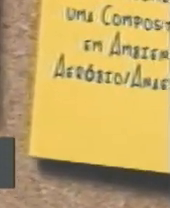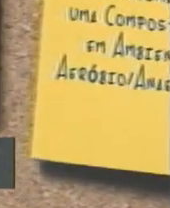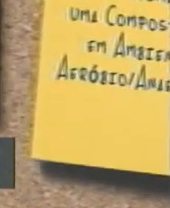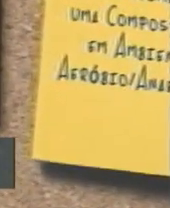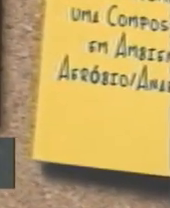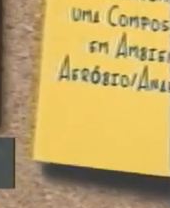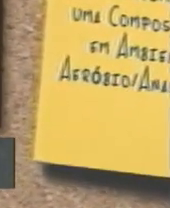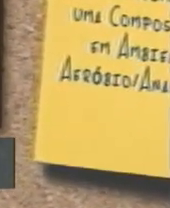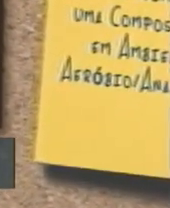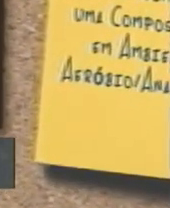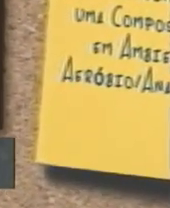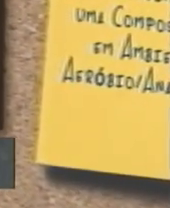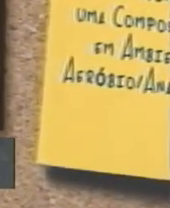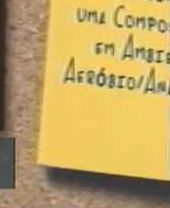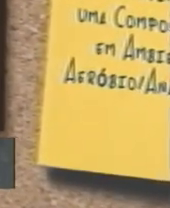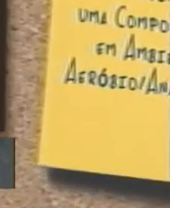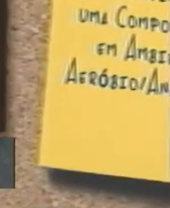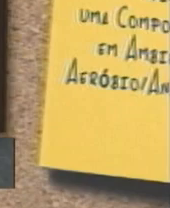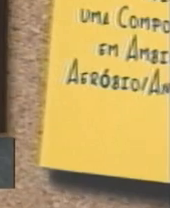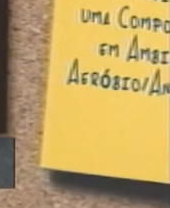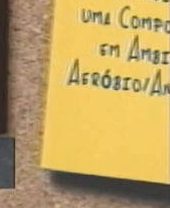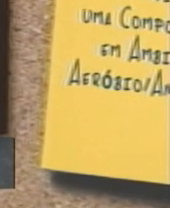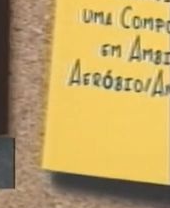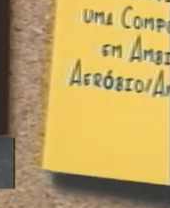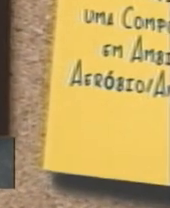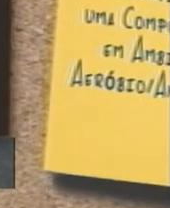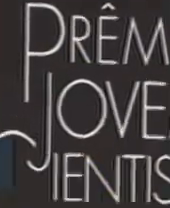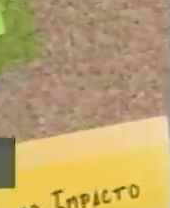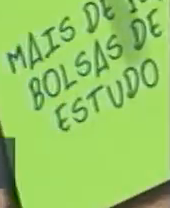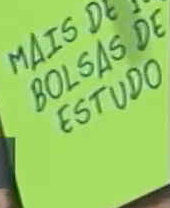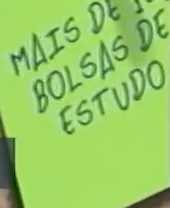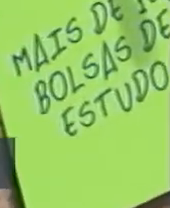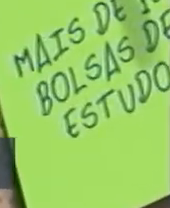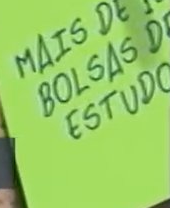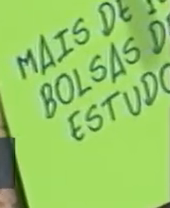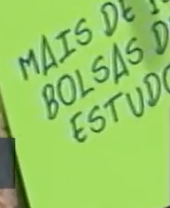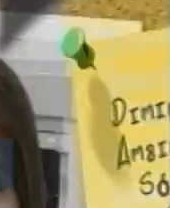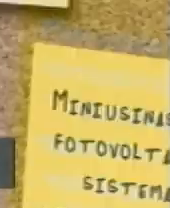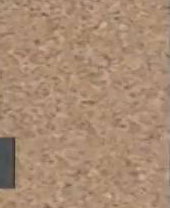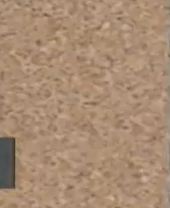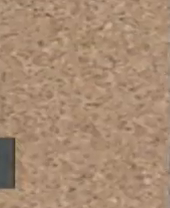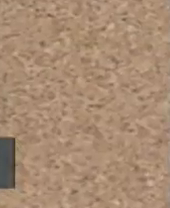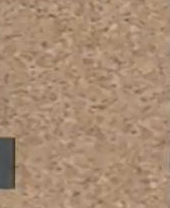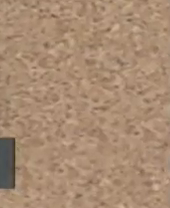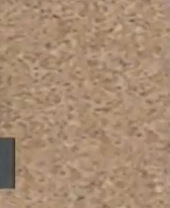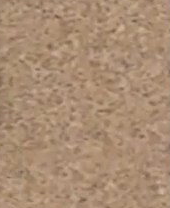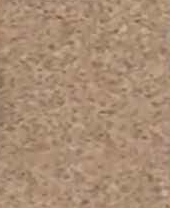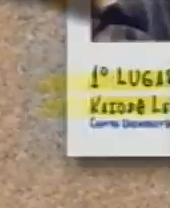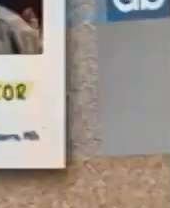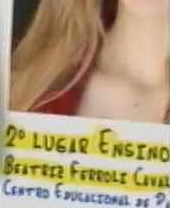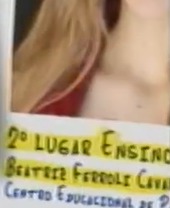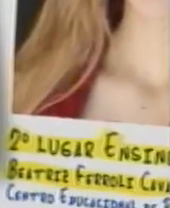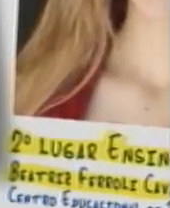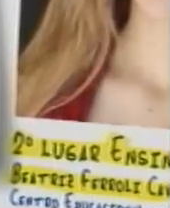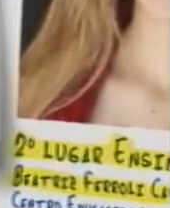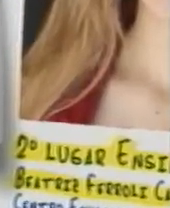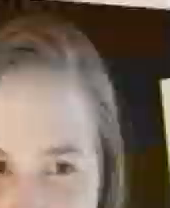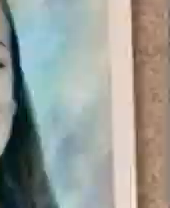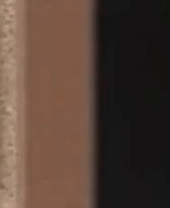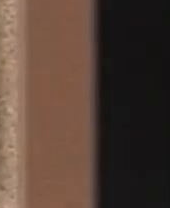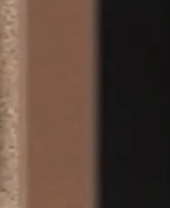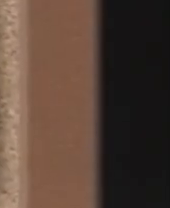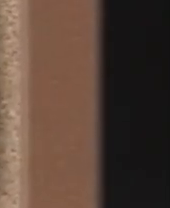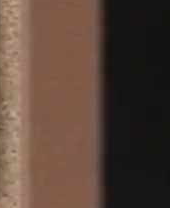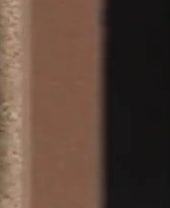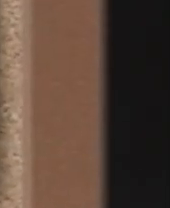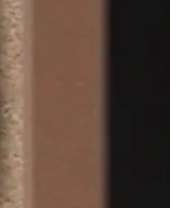o Prêmio Jovem Cientista completa 30 anos. Iniciativa do CNPq, da Fundação Roberto Marinho, da Gerdau